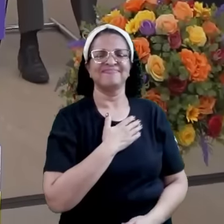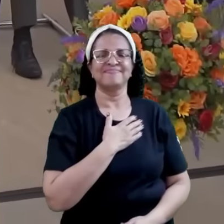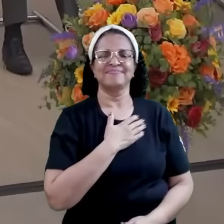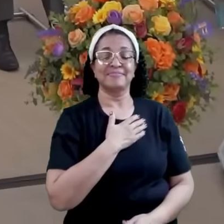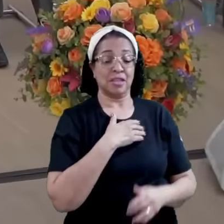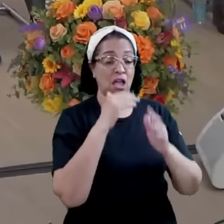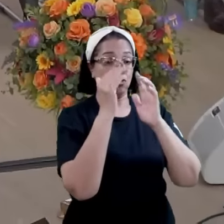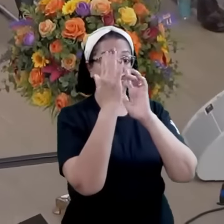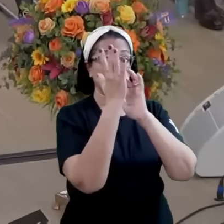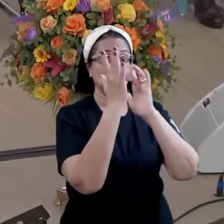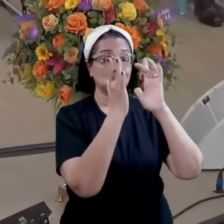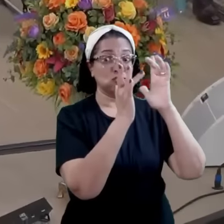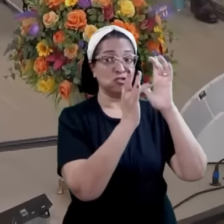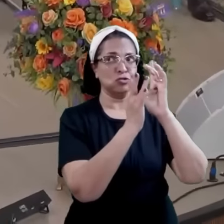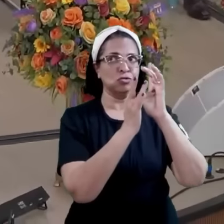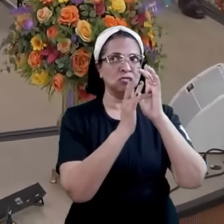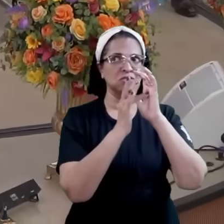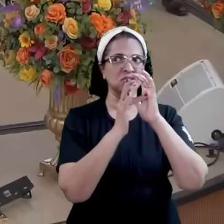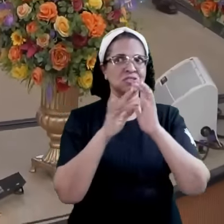parou